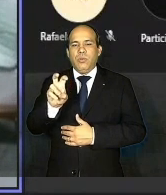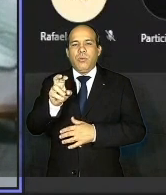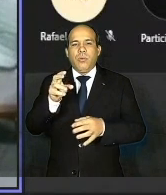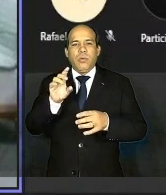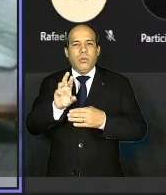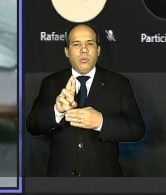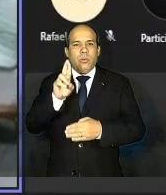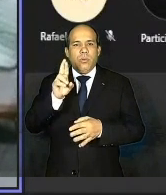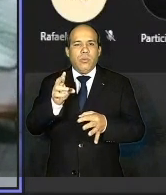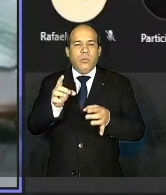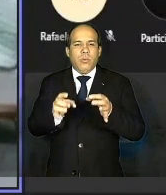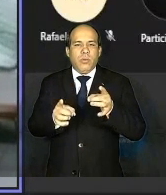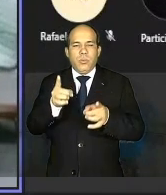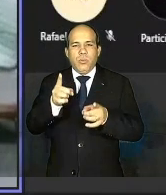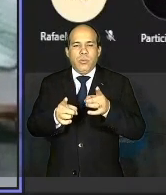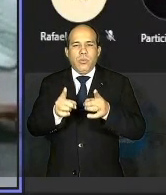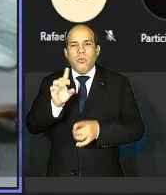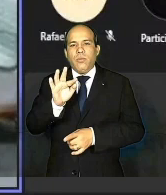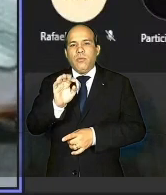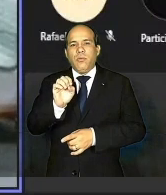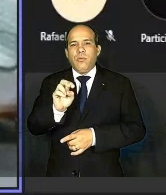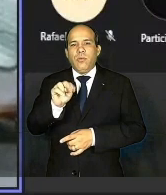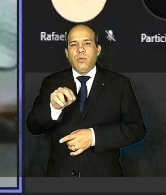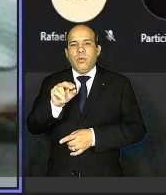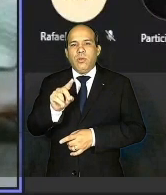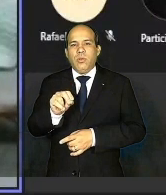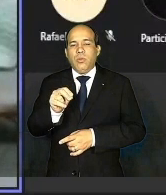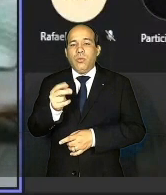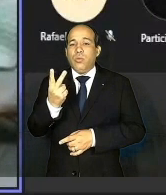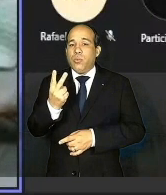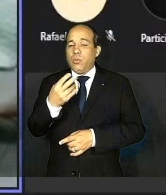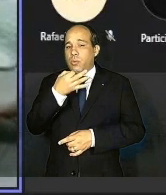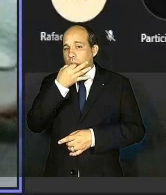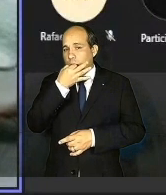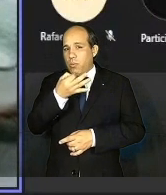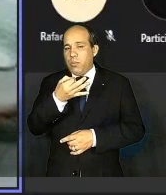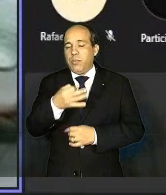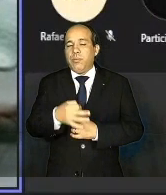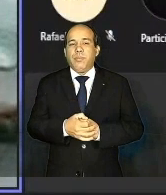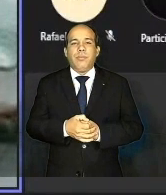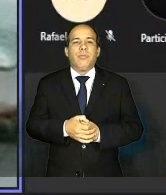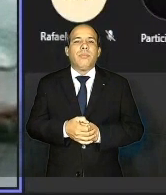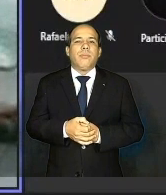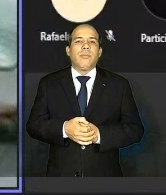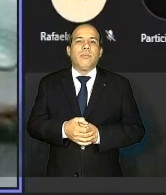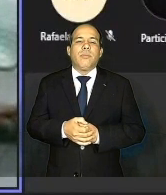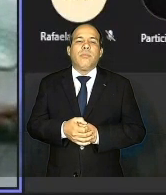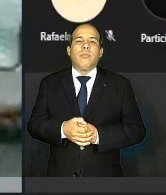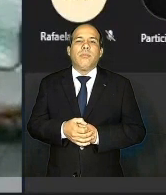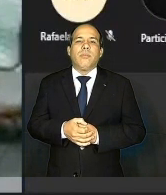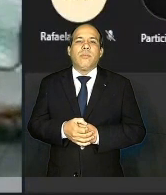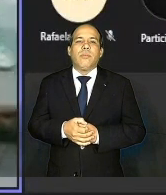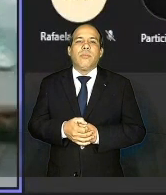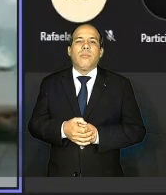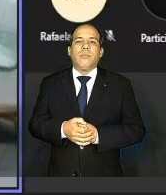0010-764, dígito 85, relatores, embargador Fernando Abib, vogais, embargadores James Eduardo e Maruzan